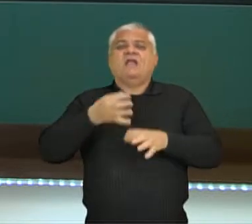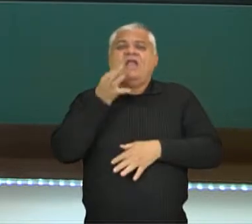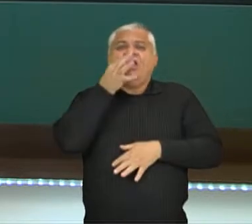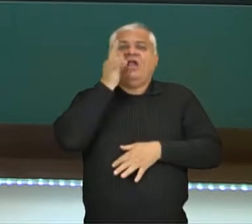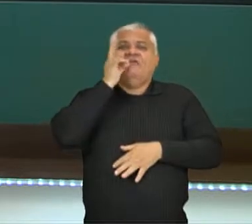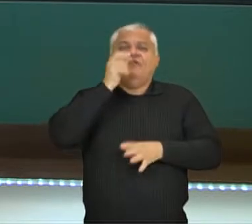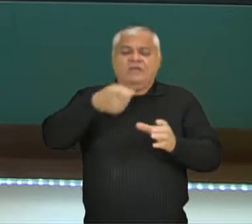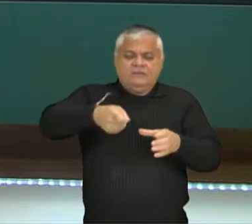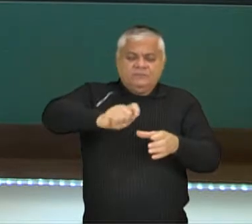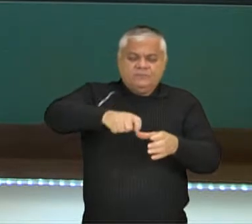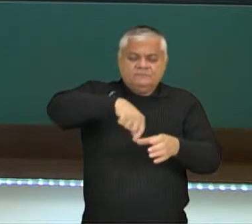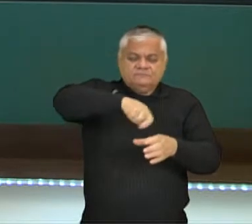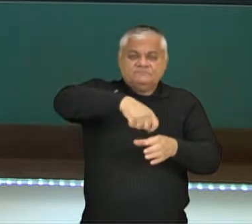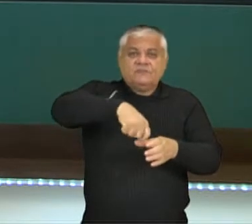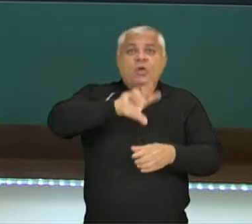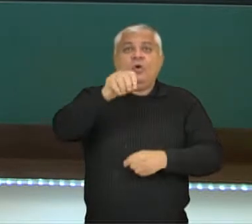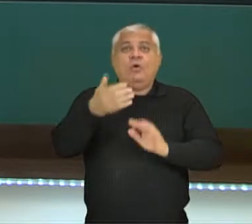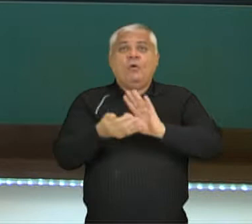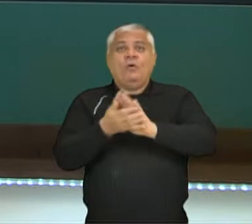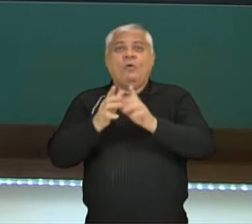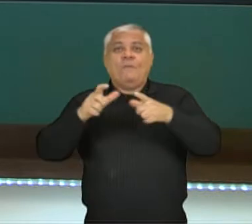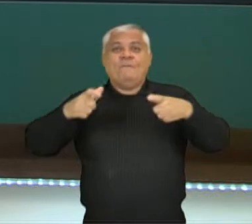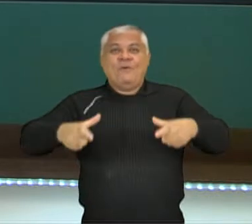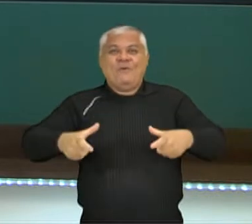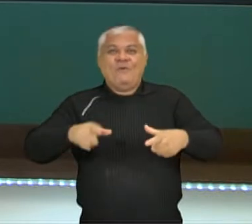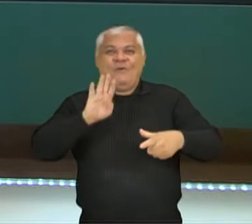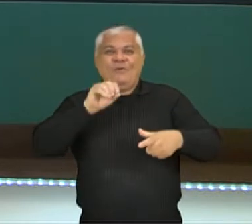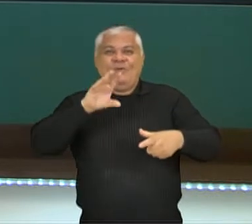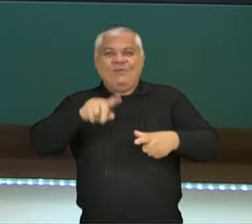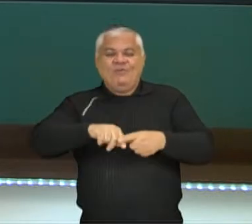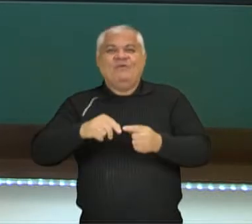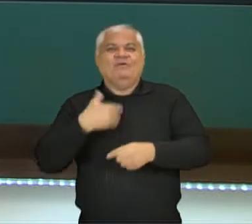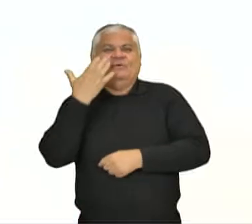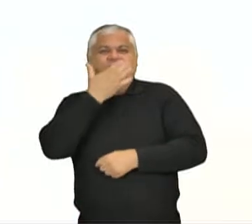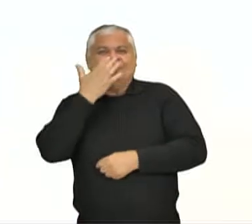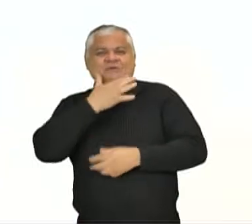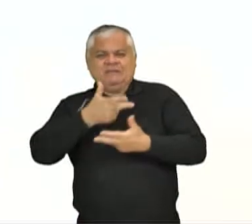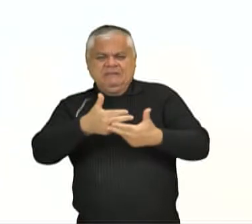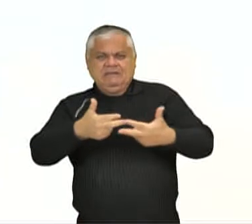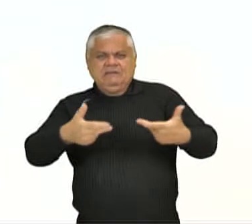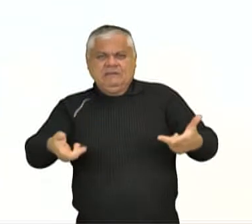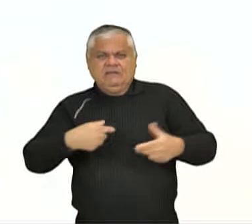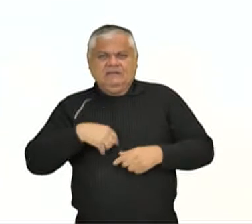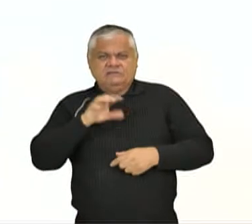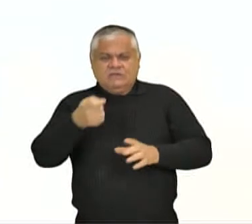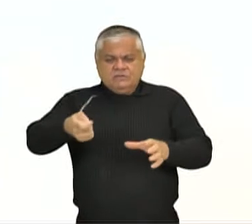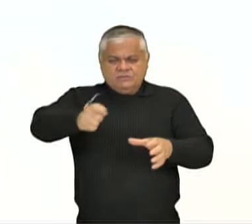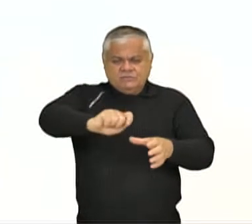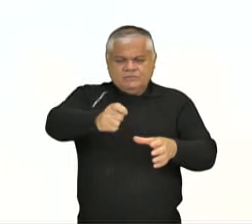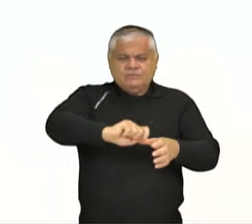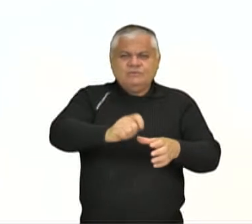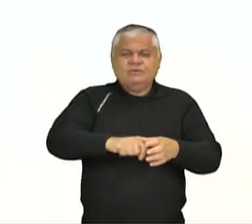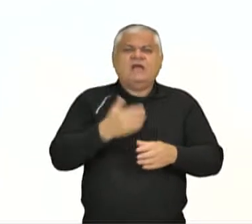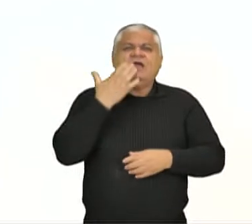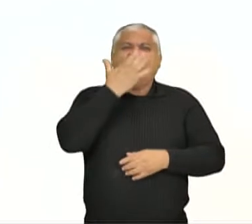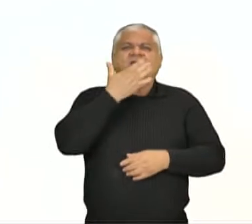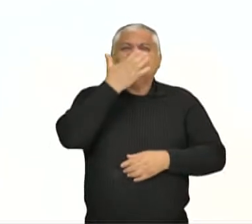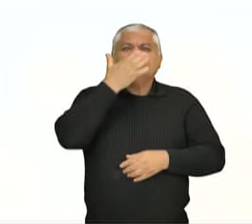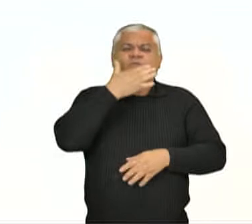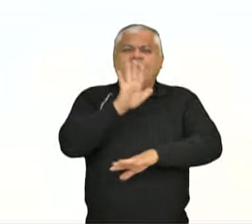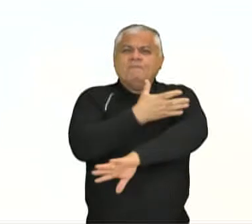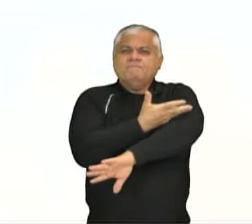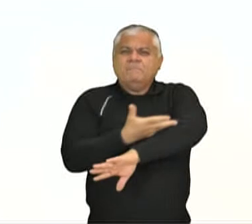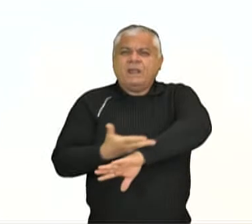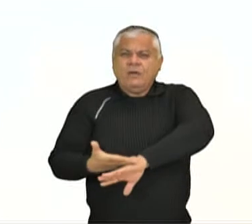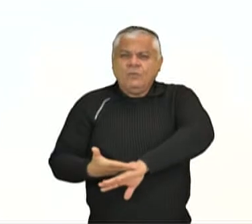cafezinho, fazer um bolo ou um prato de doce vão muito além do açúcar refinado, também conhecido